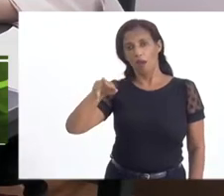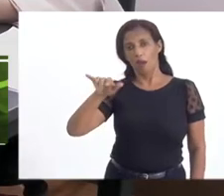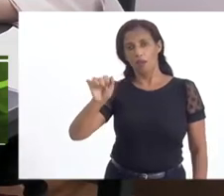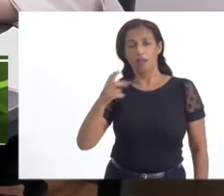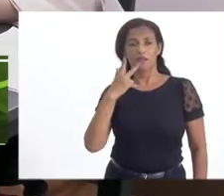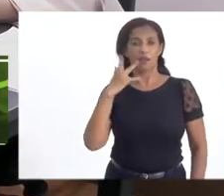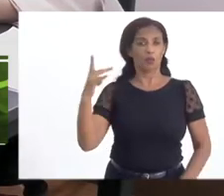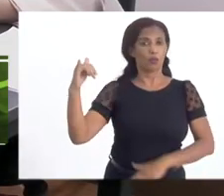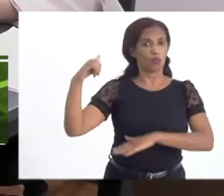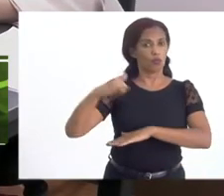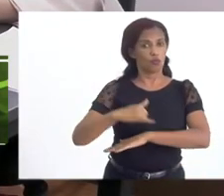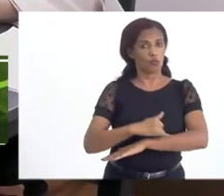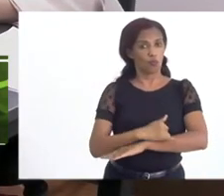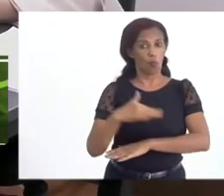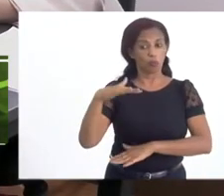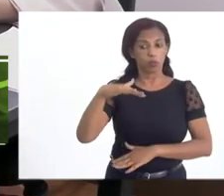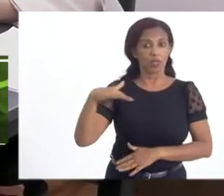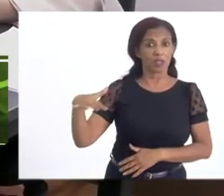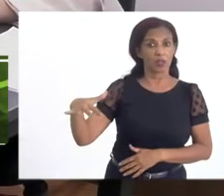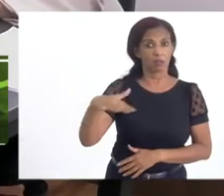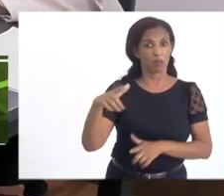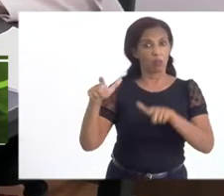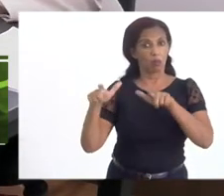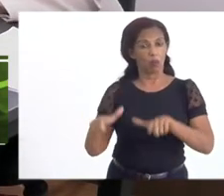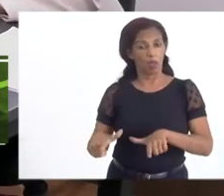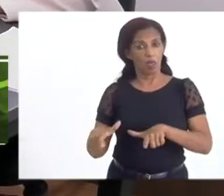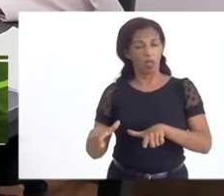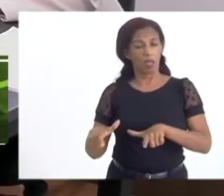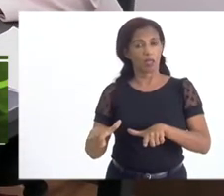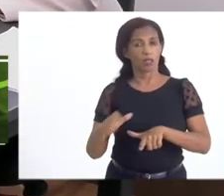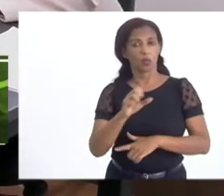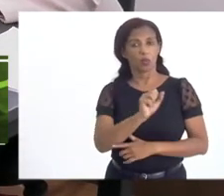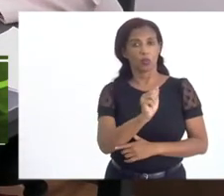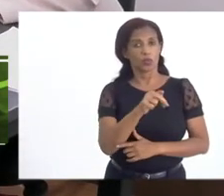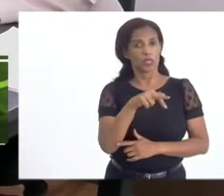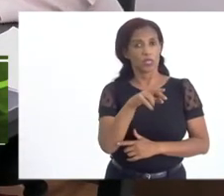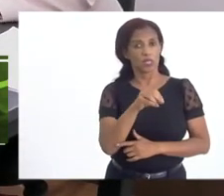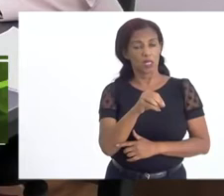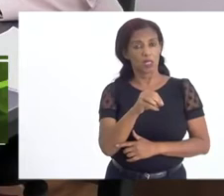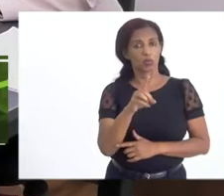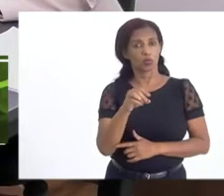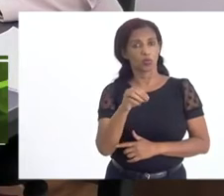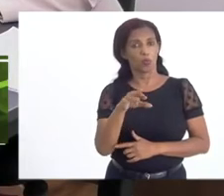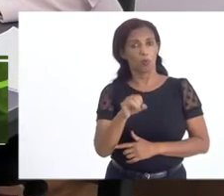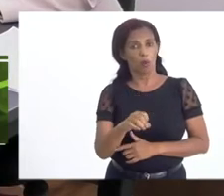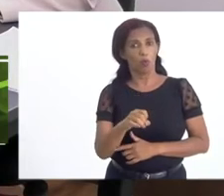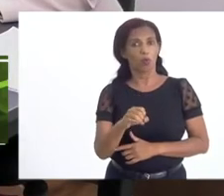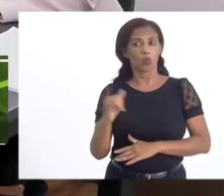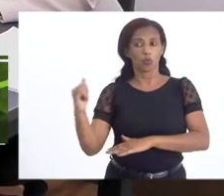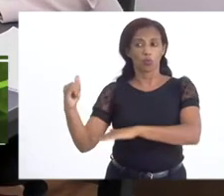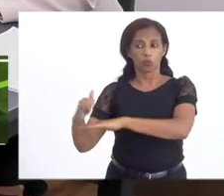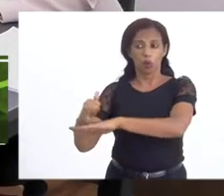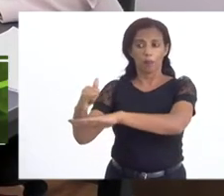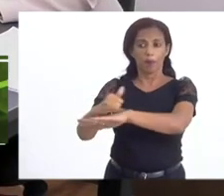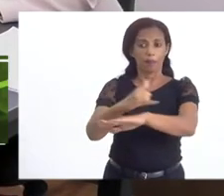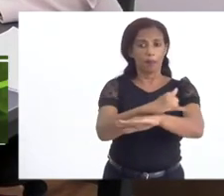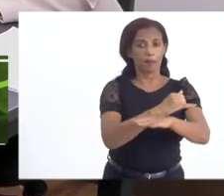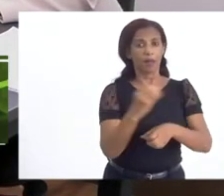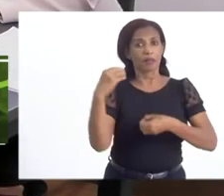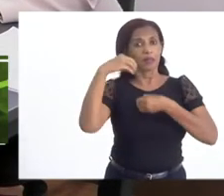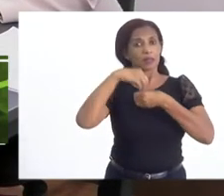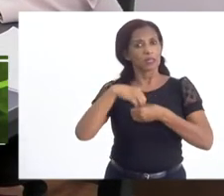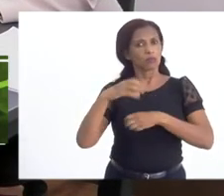dos voos regionais entre o aeroporto Santos Dumont e os aeroportos regionais do estado do Rio de